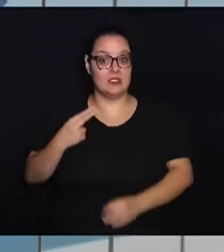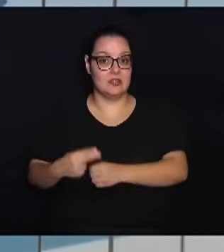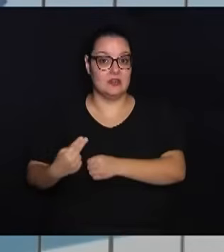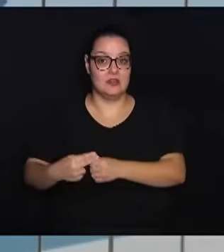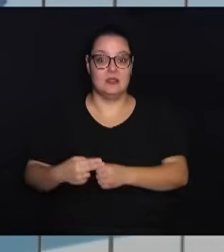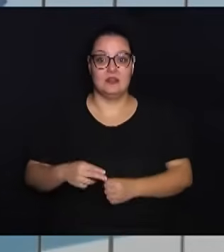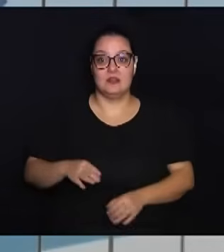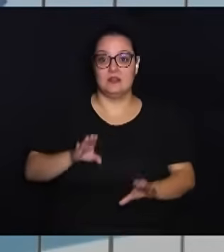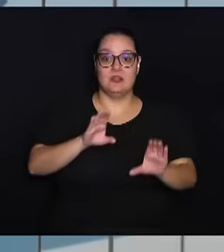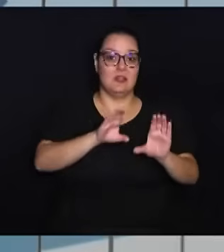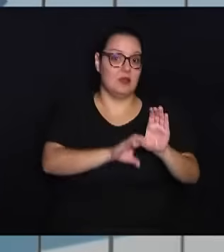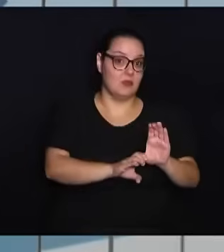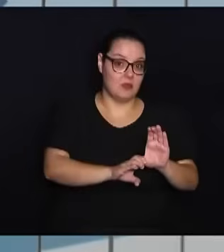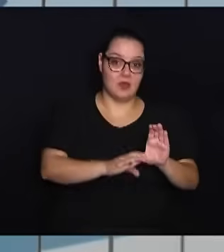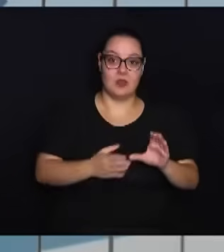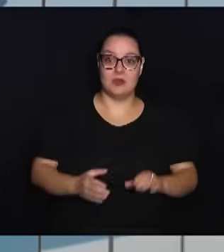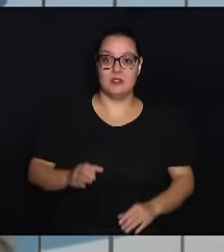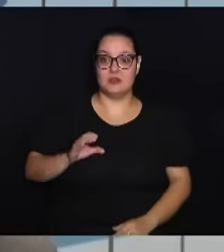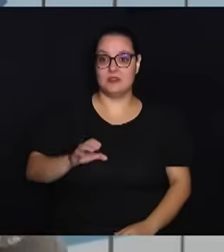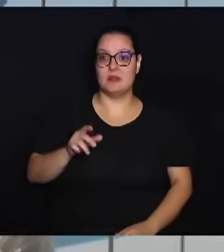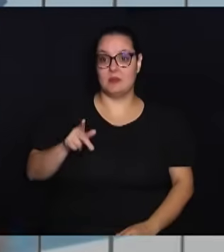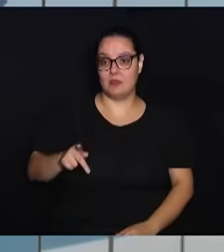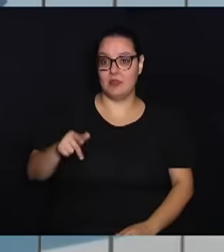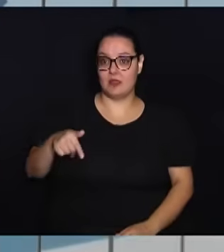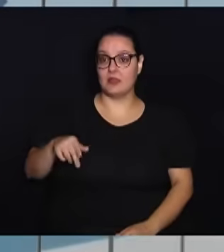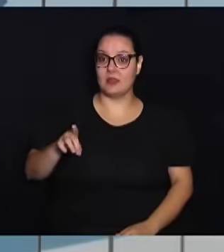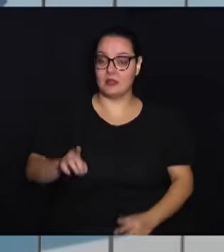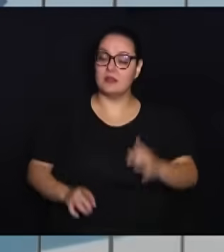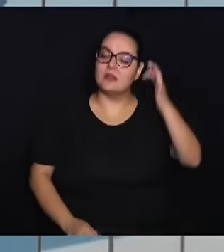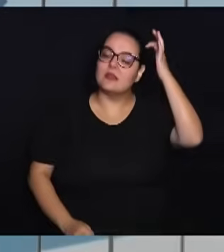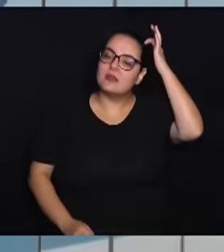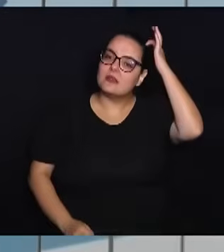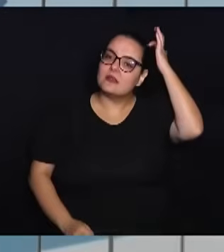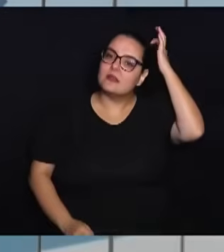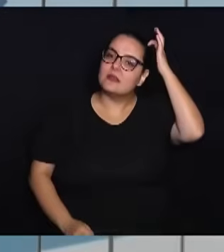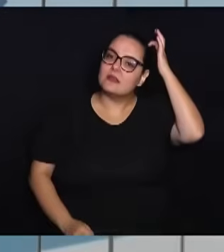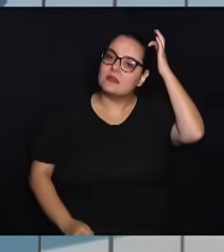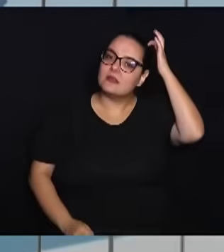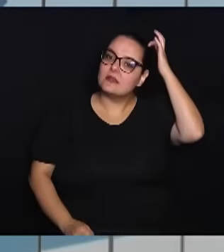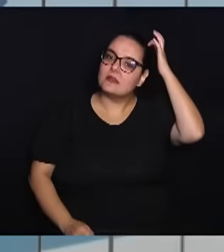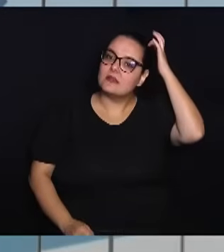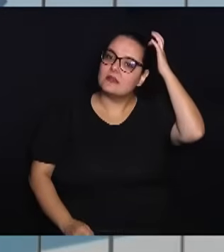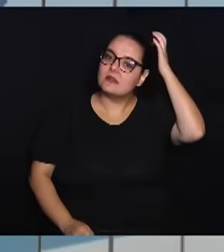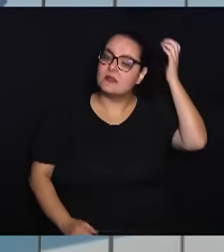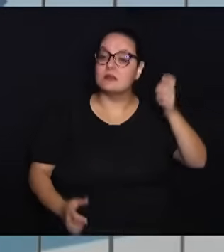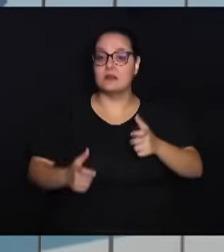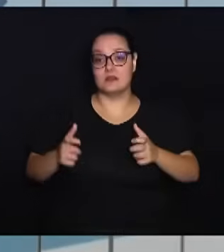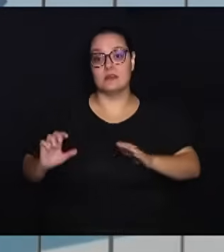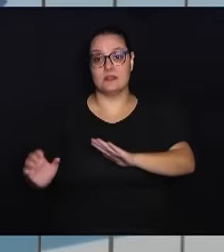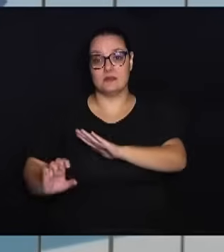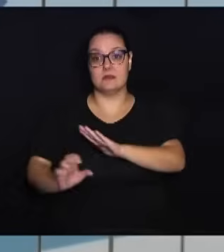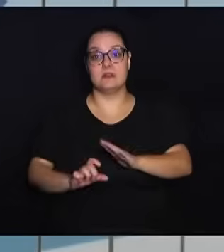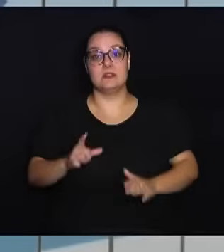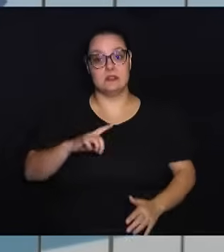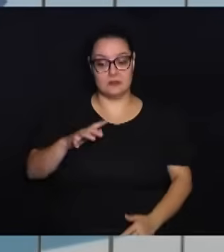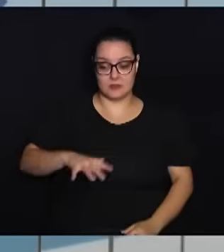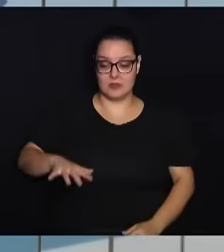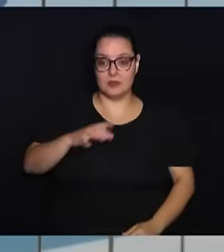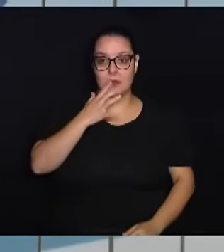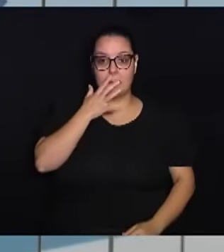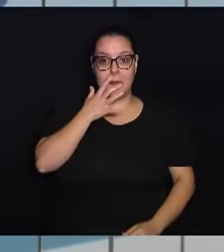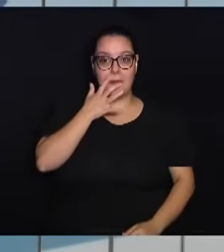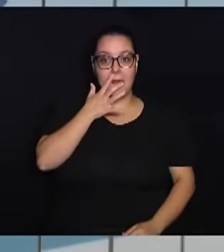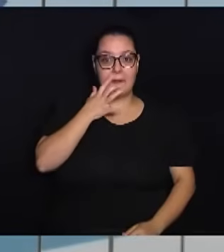na Bosch, CPQD, grandes empresas que nós temos aqui na nossa região, né? Eu com